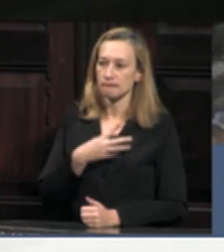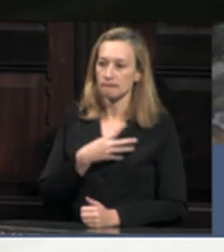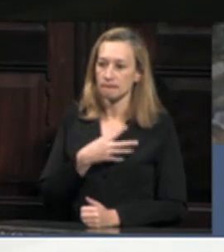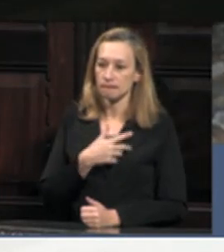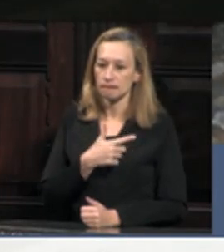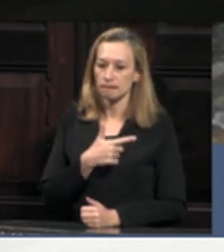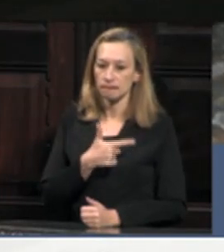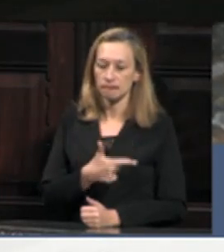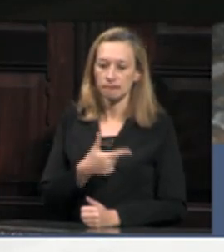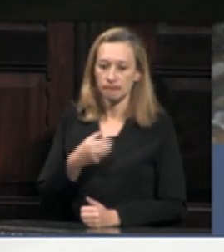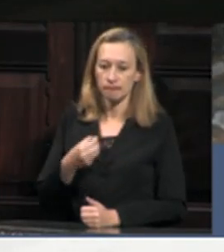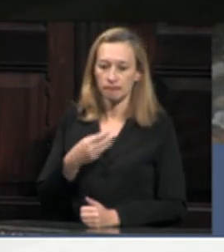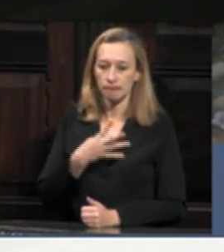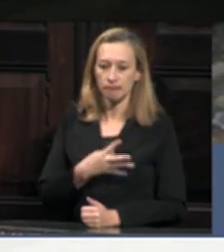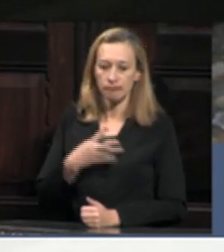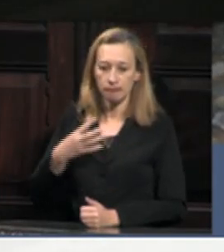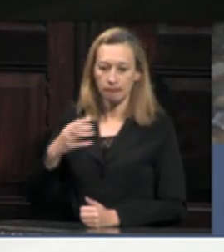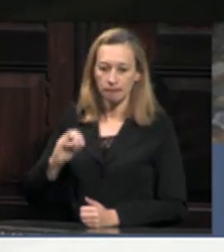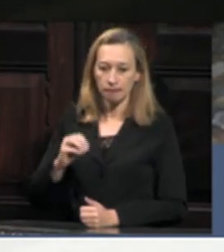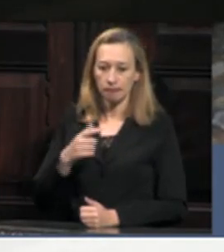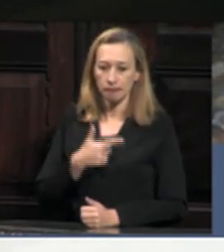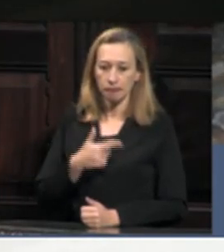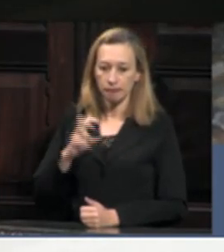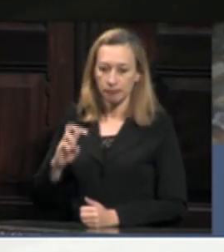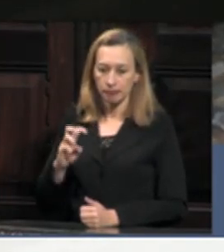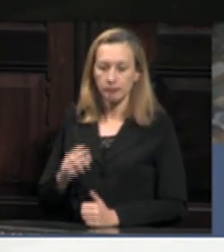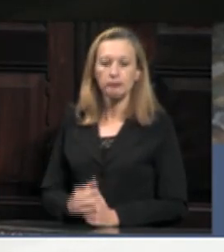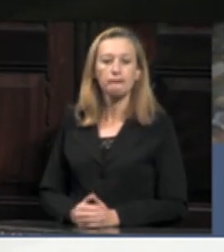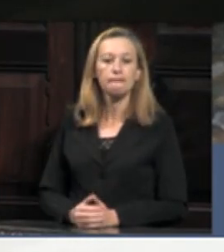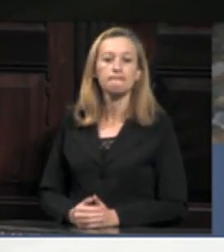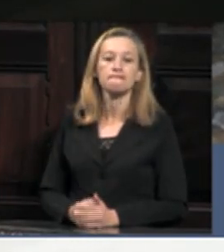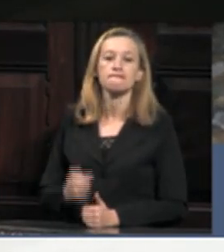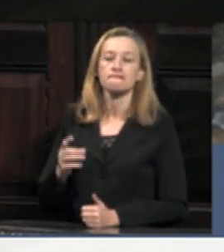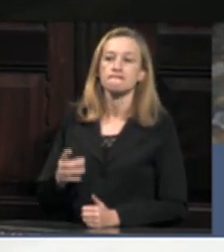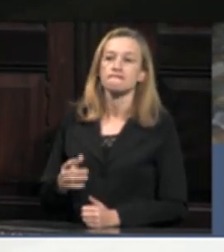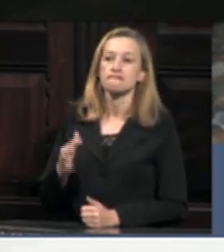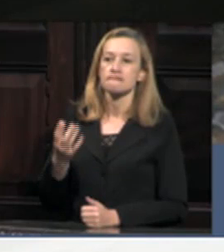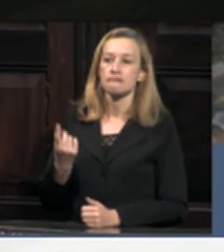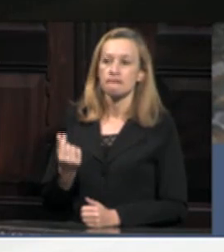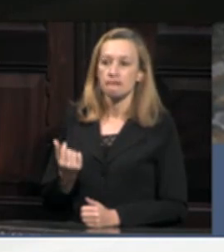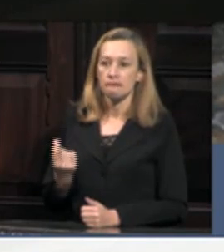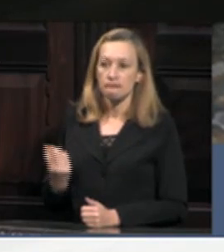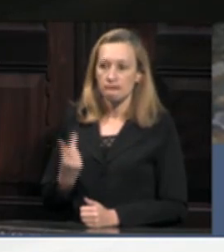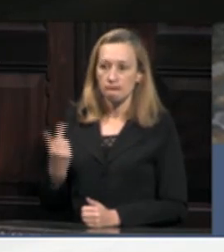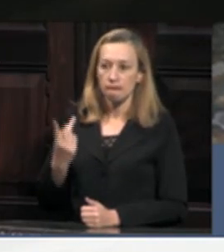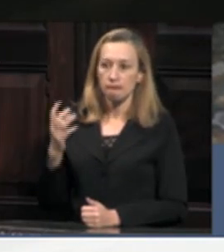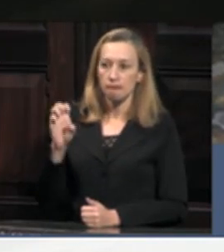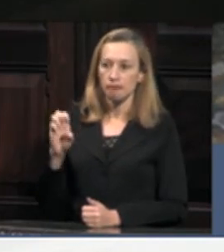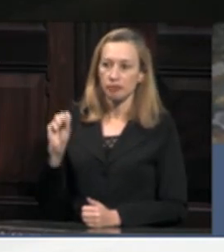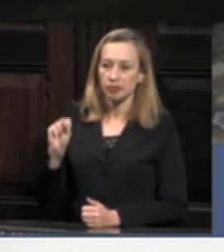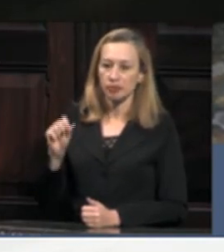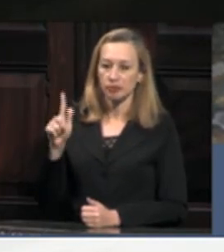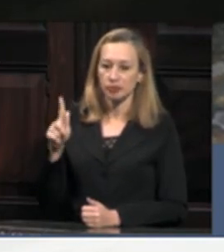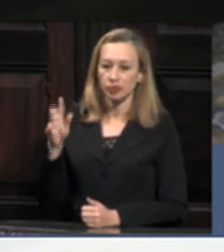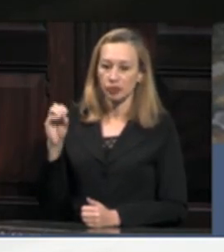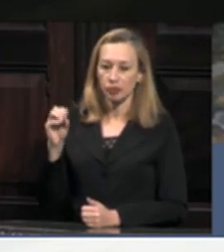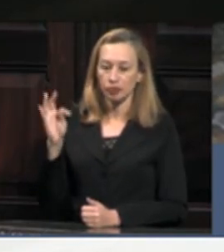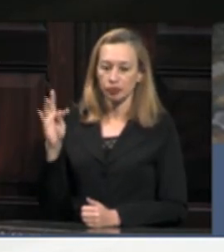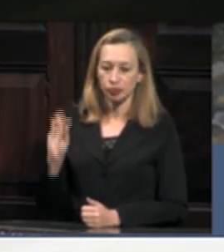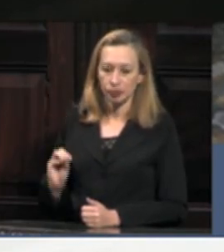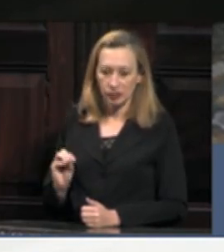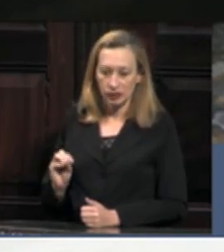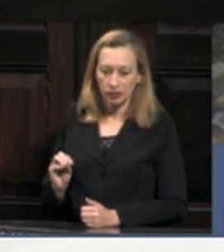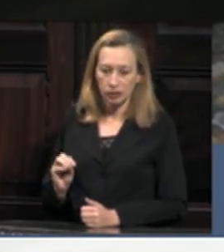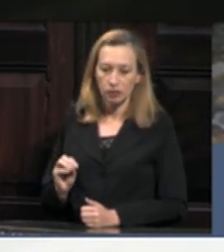2415, que dispõe sobre a proibição de cobrança de tarifa de esgoto incidente sobre as práticas sustentáveis